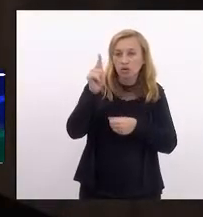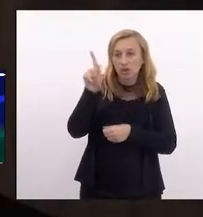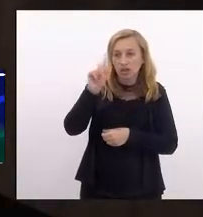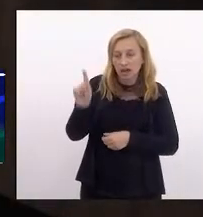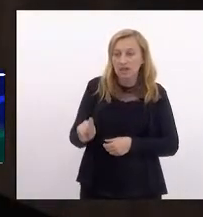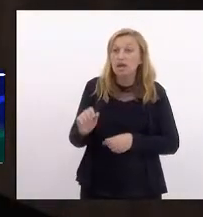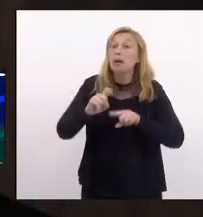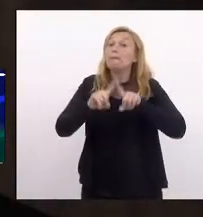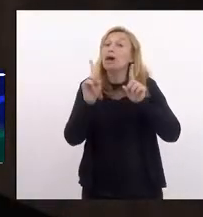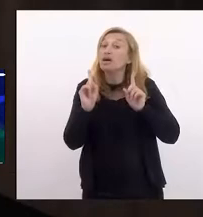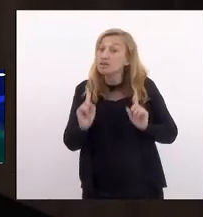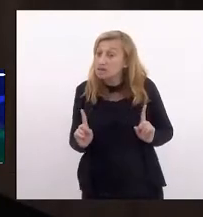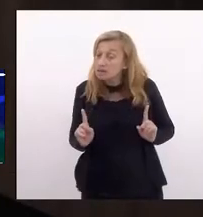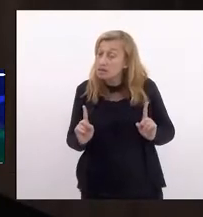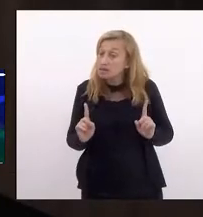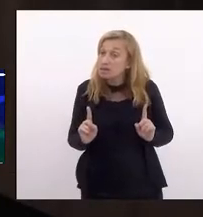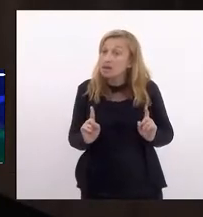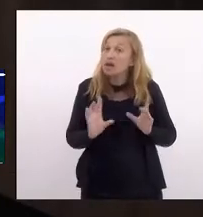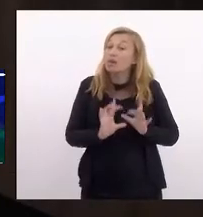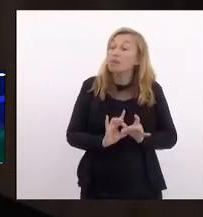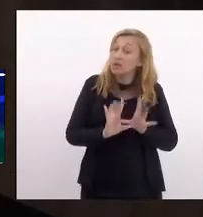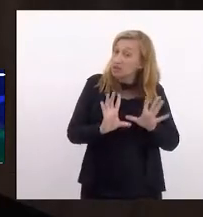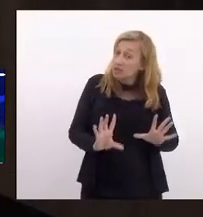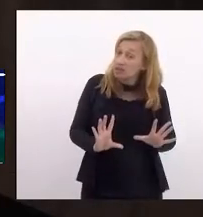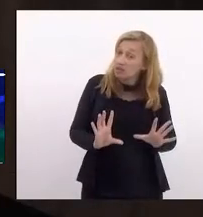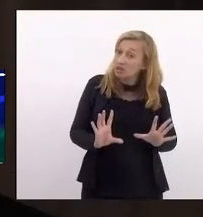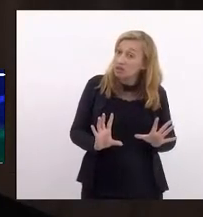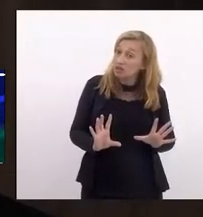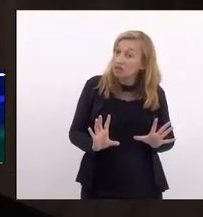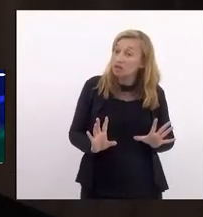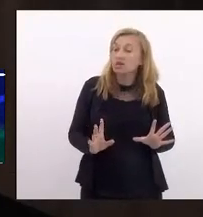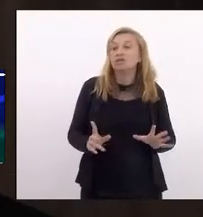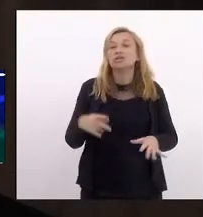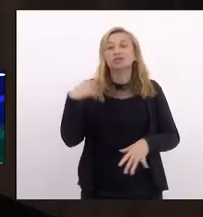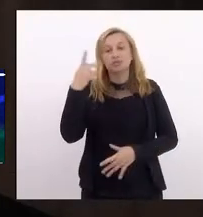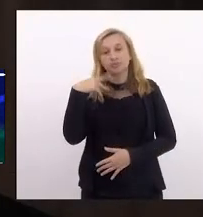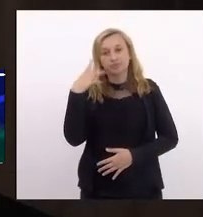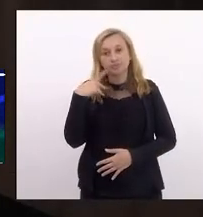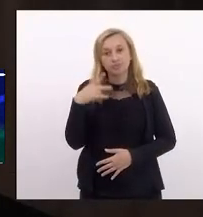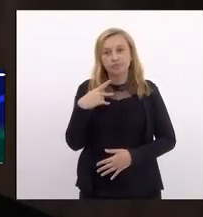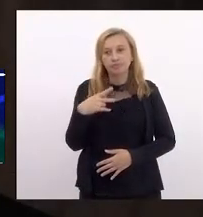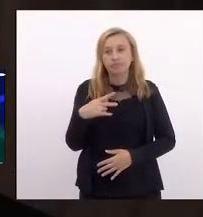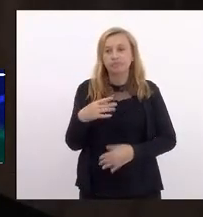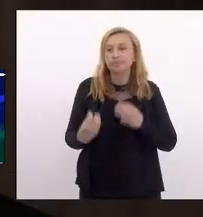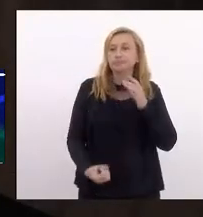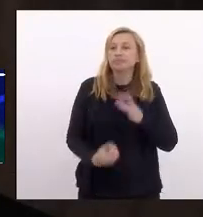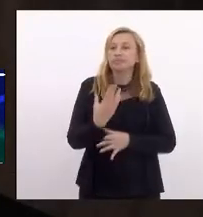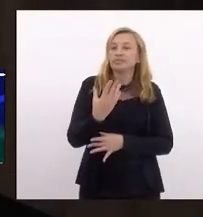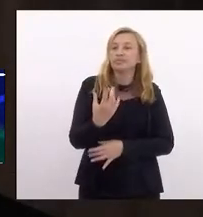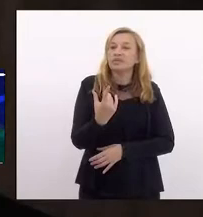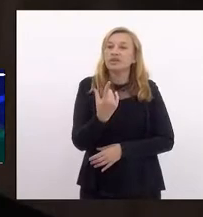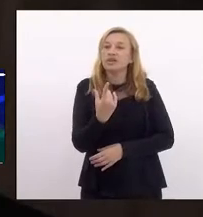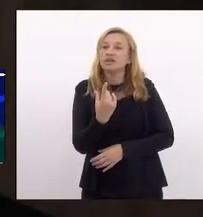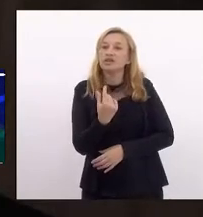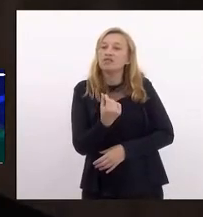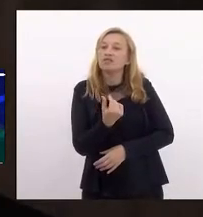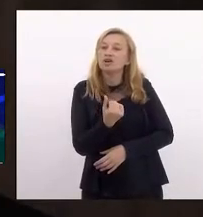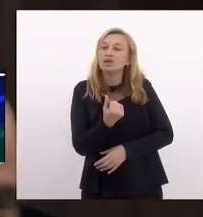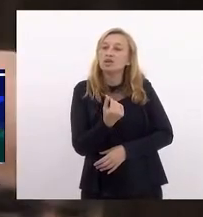gás mas é permitido aos parlamentos criar taxas